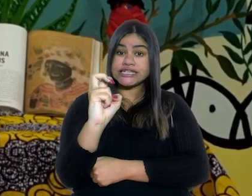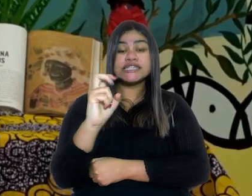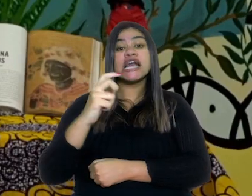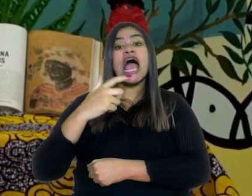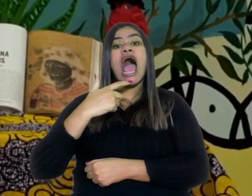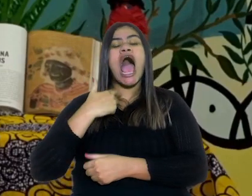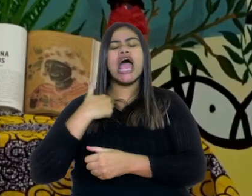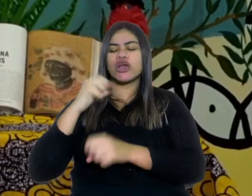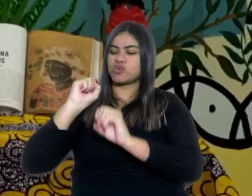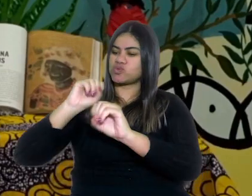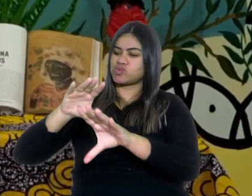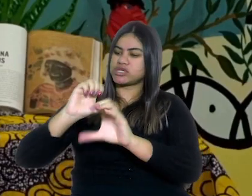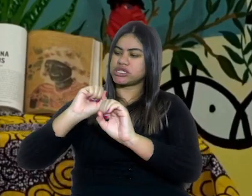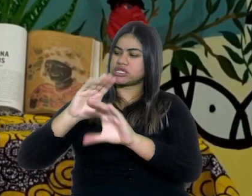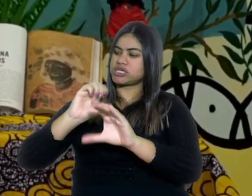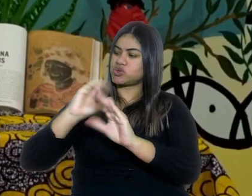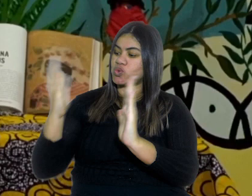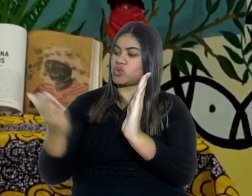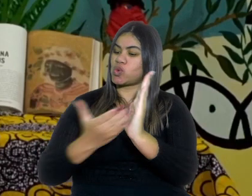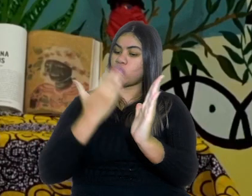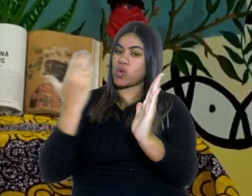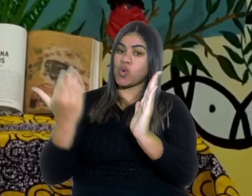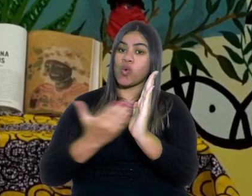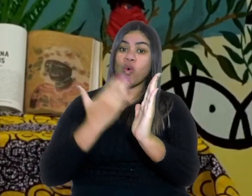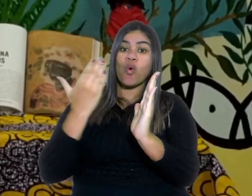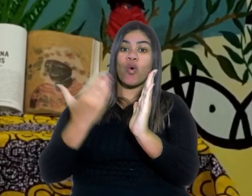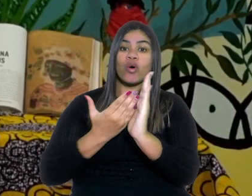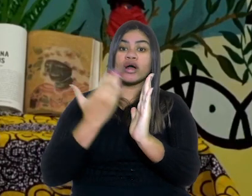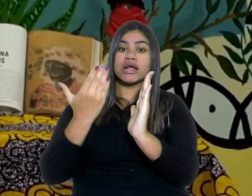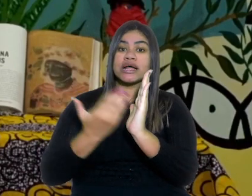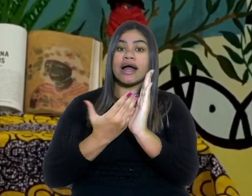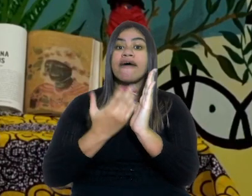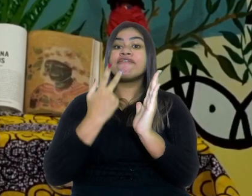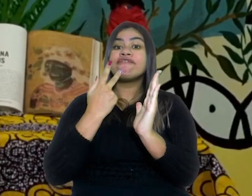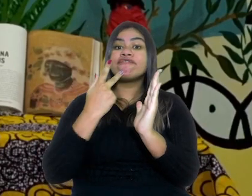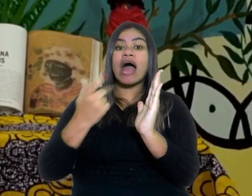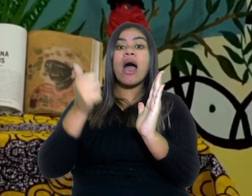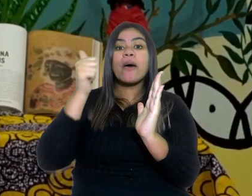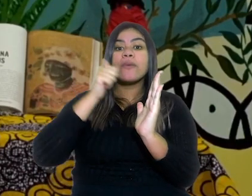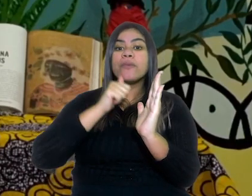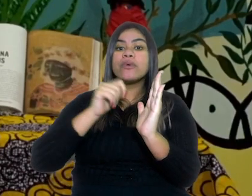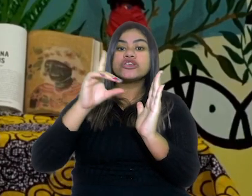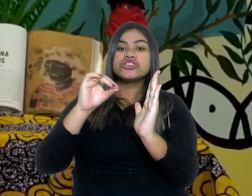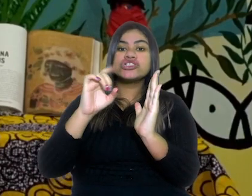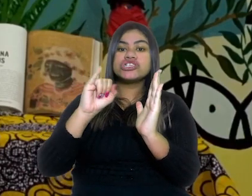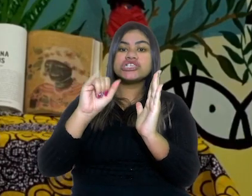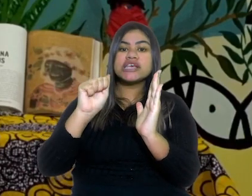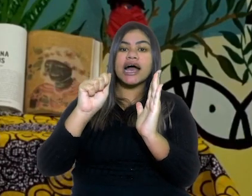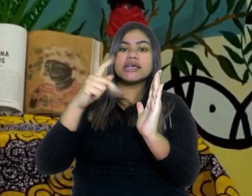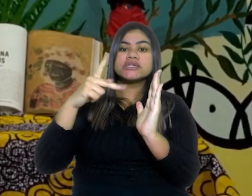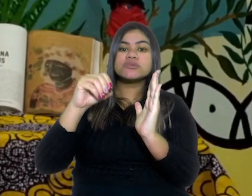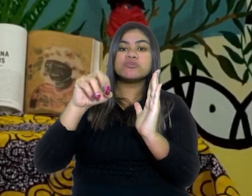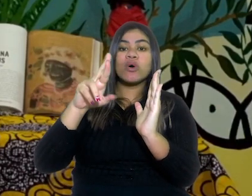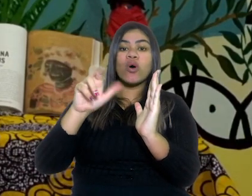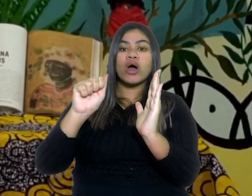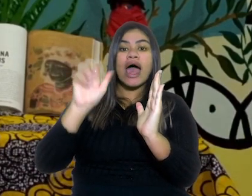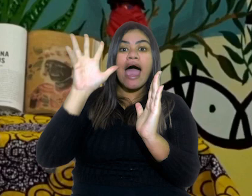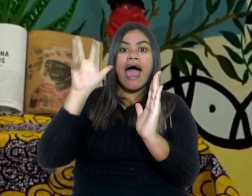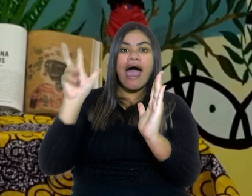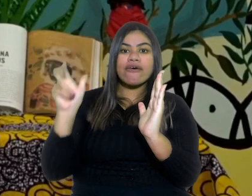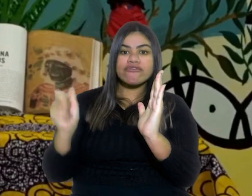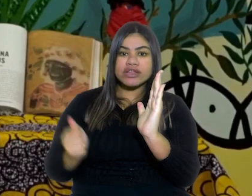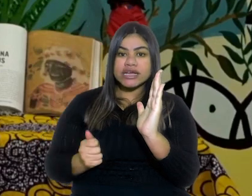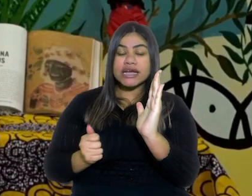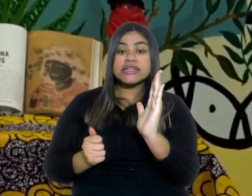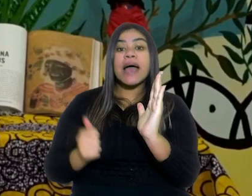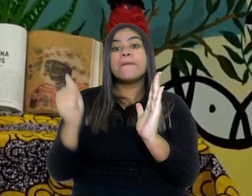aula e em um capítulo do livro de história, a gente fala sobre a diáspora africana. E uma